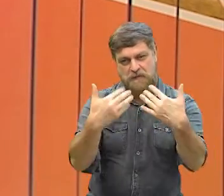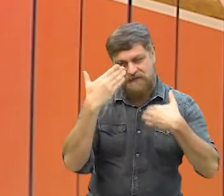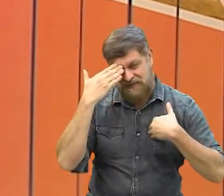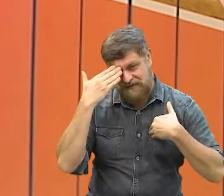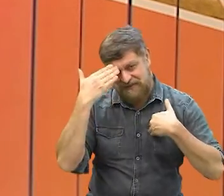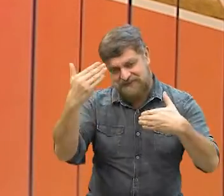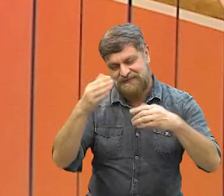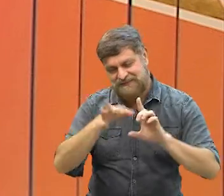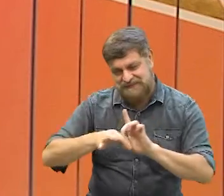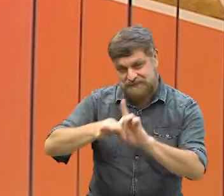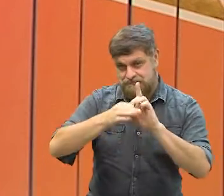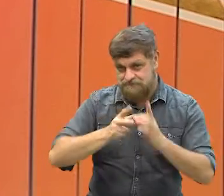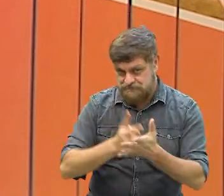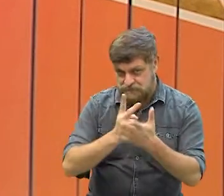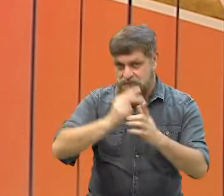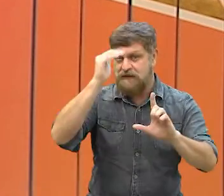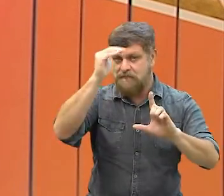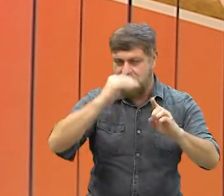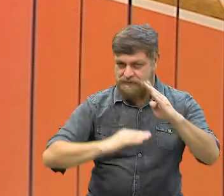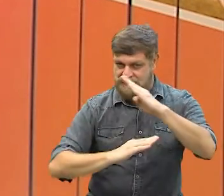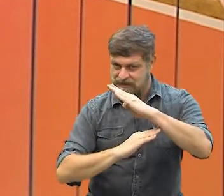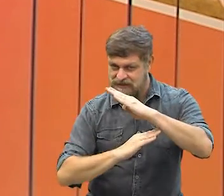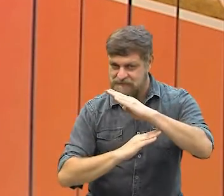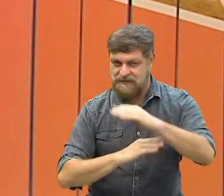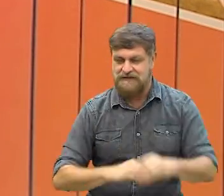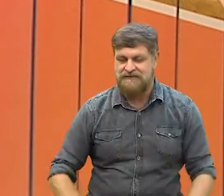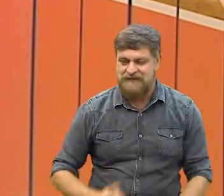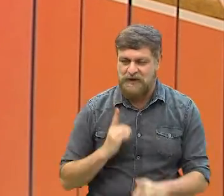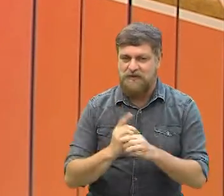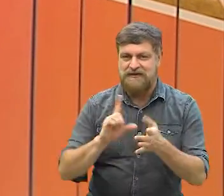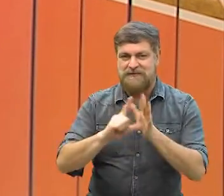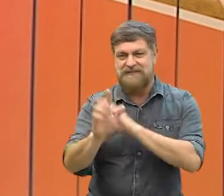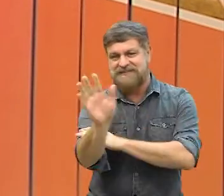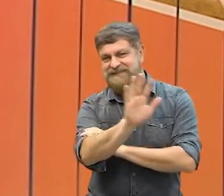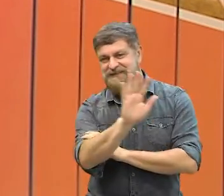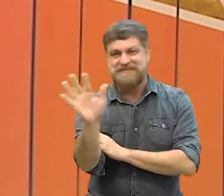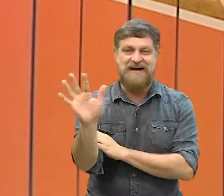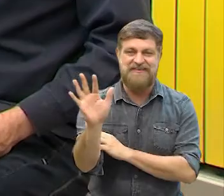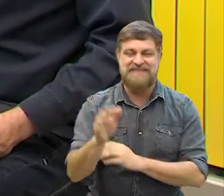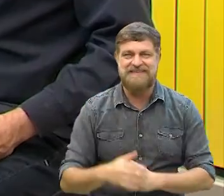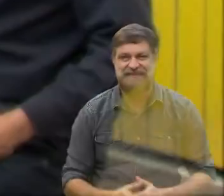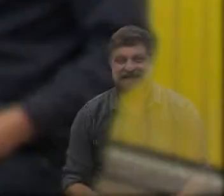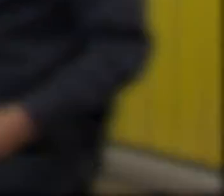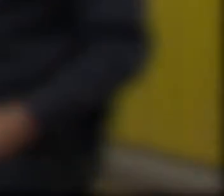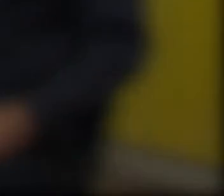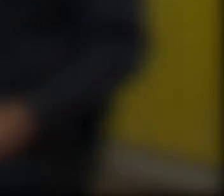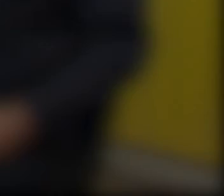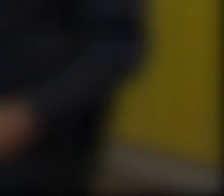companhia, pela sua audiência. Continue na TV Câmara Campinas. Até a próxima. Tchau, tchau.